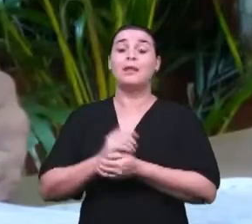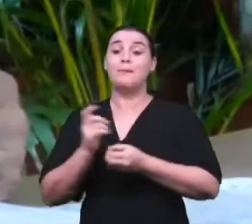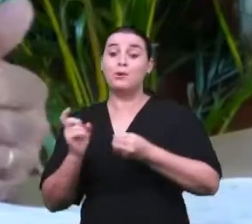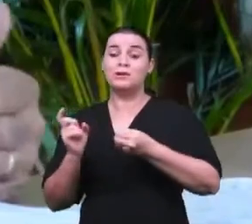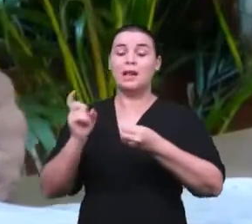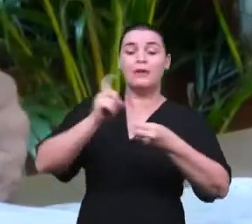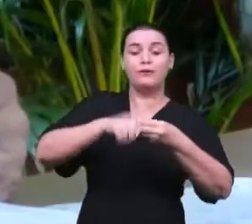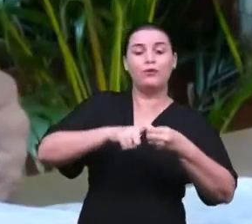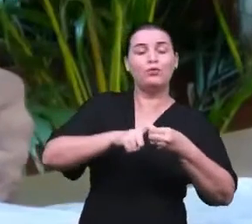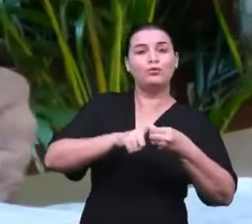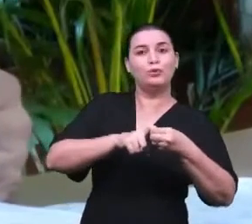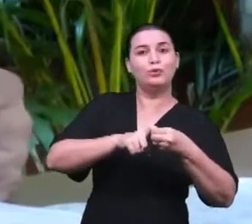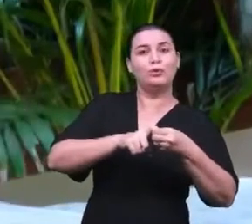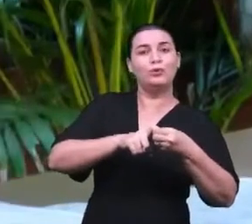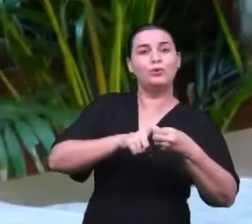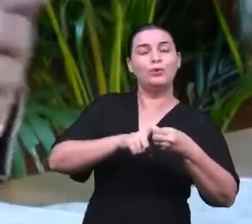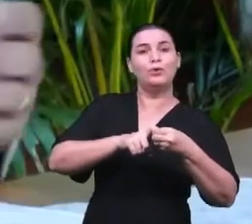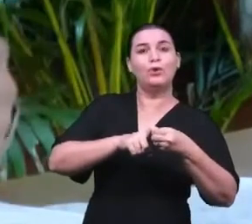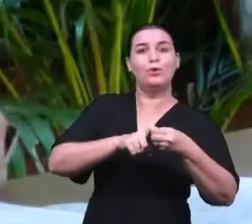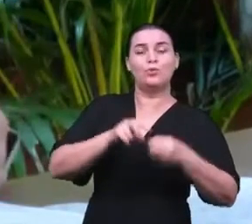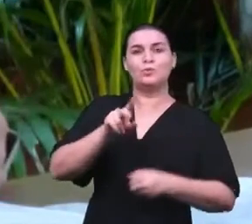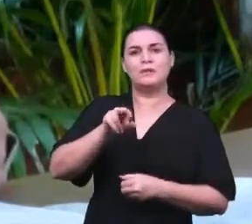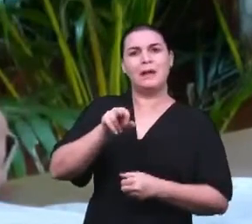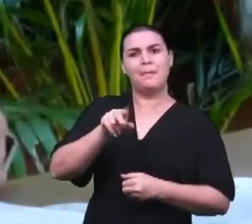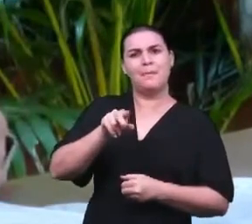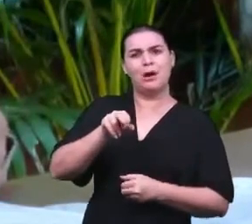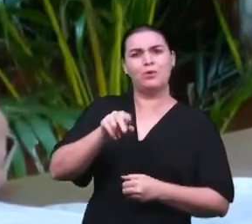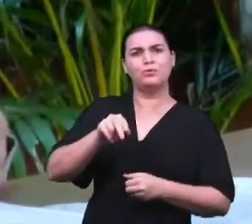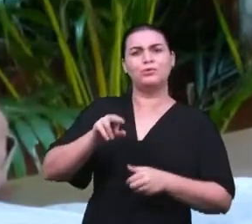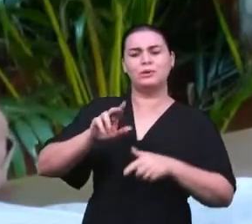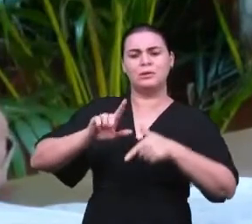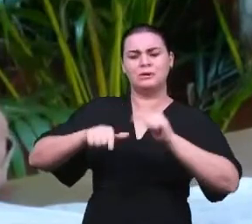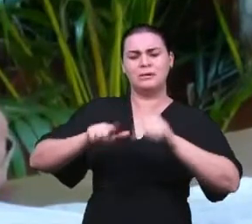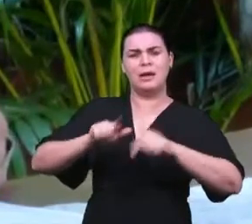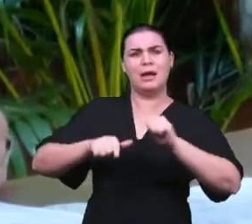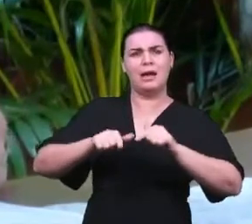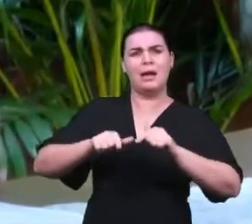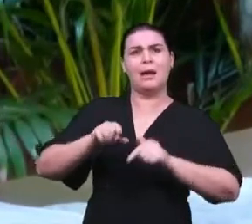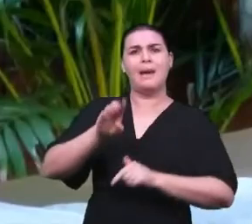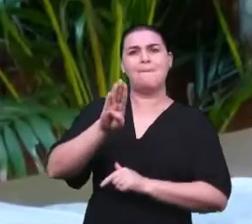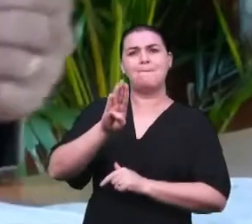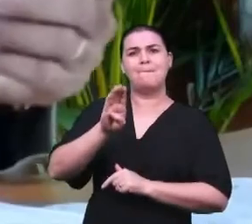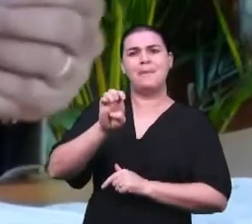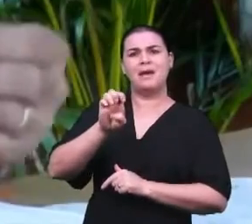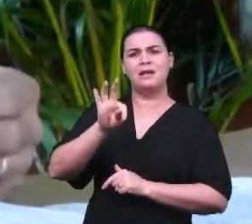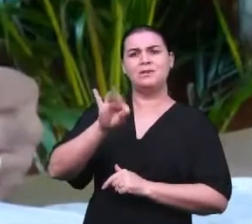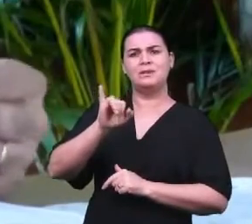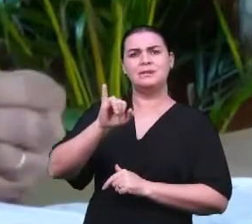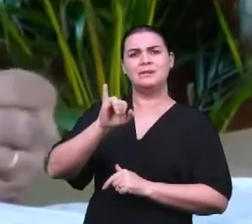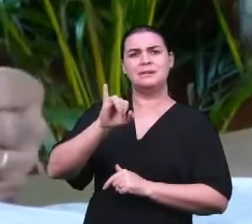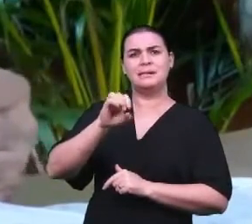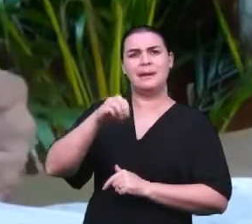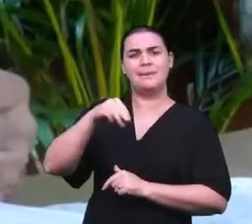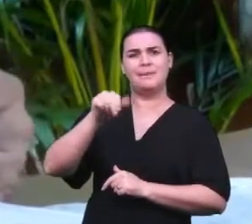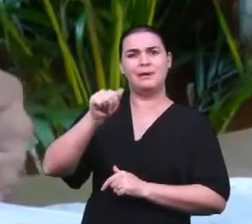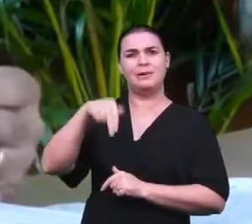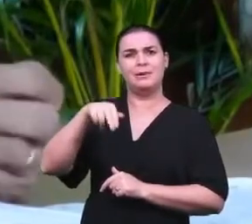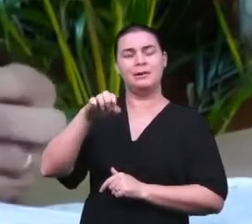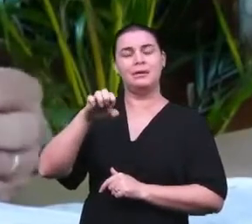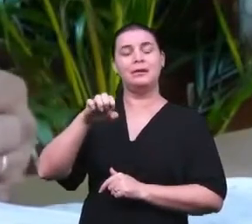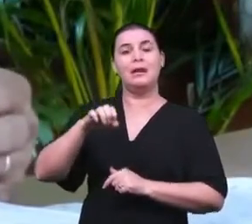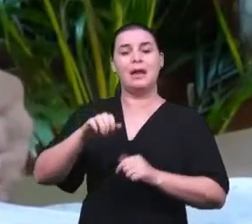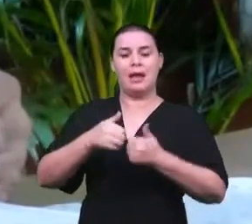e os irmãos lá, Israel, né, de Bet-Semes, abriram a arca e houve um juízo muito